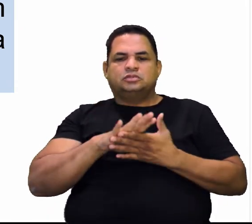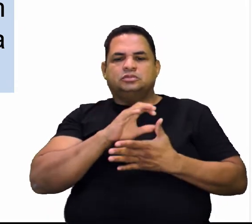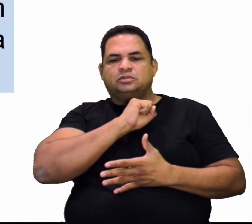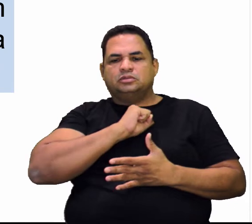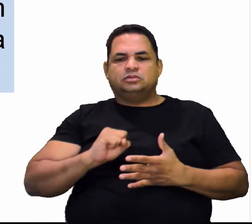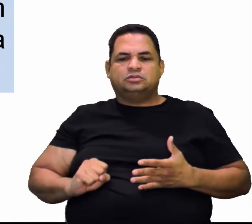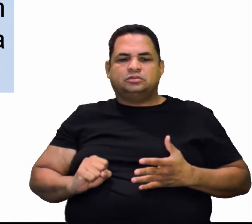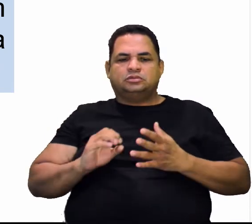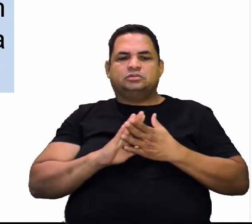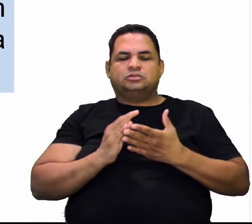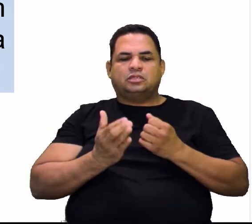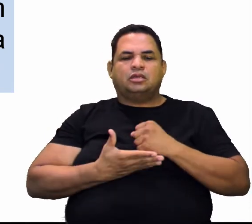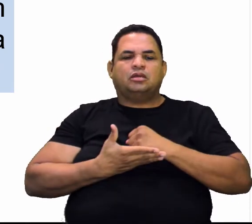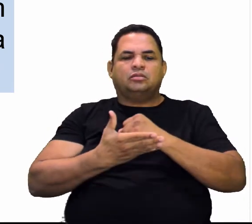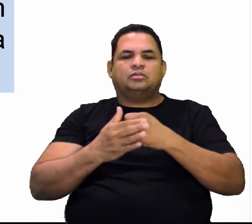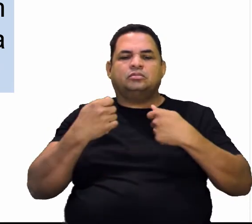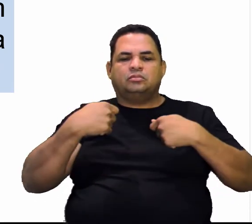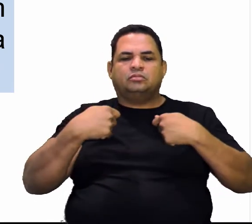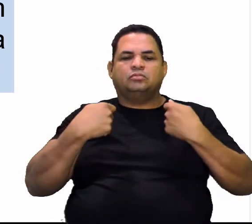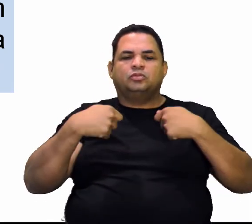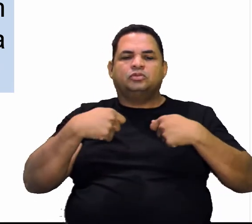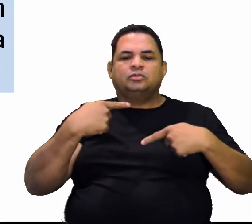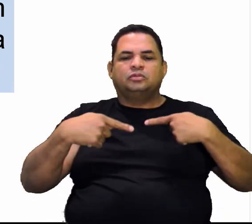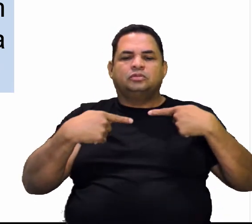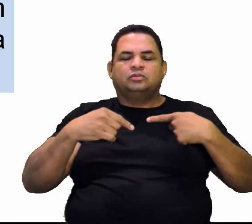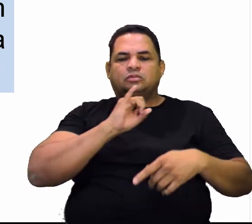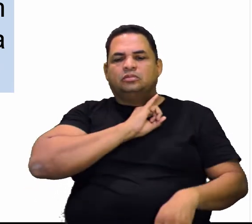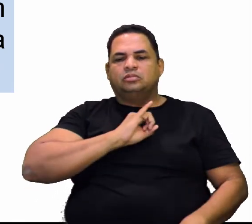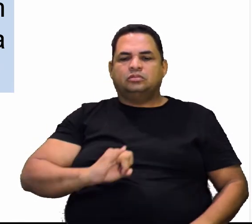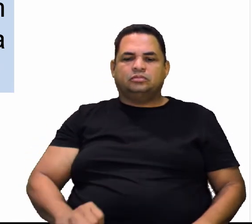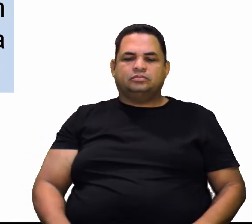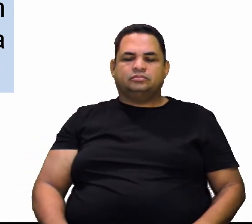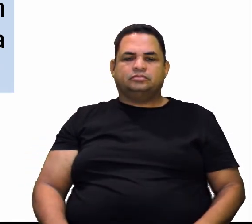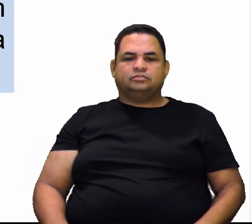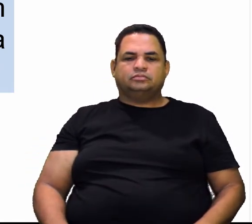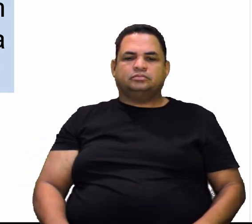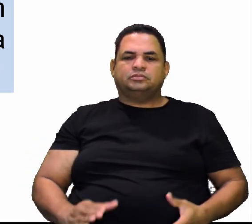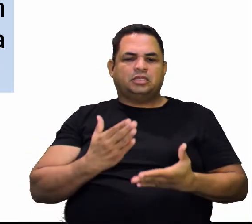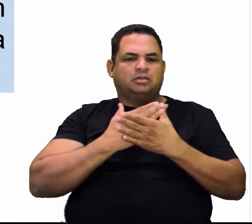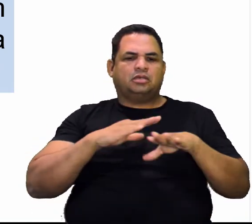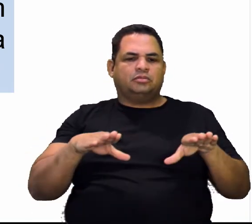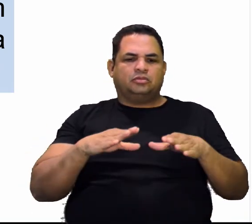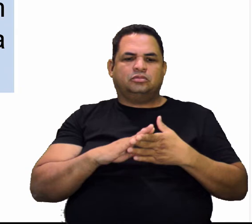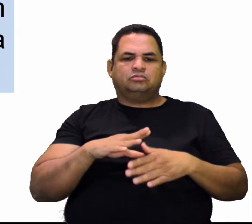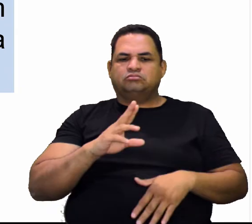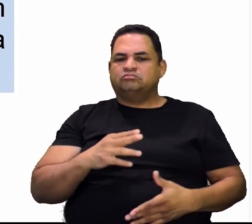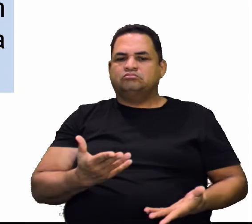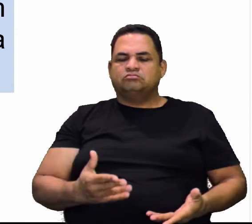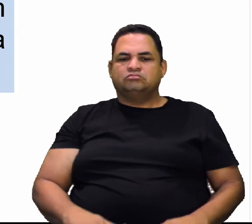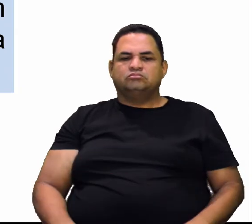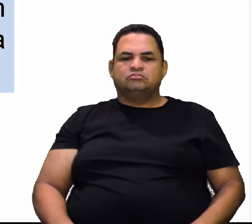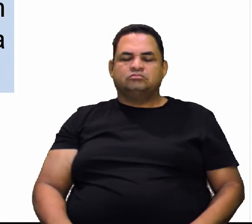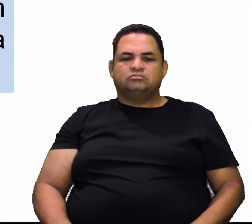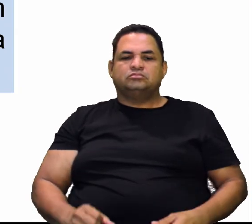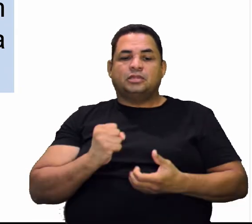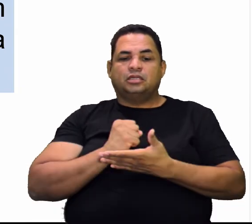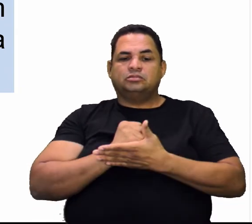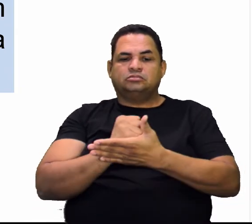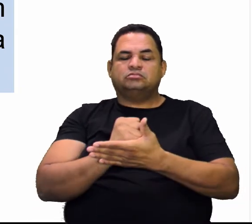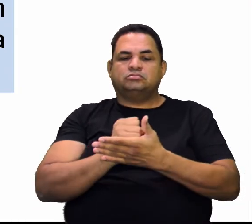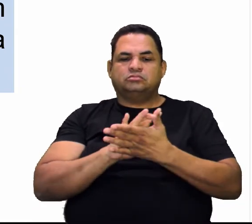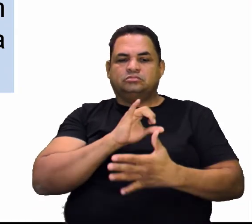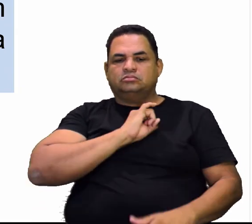para apoiar o poder político do imperador. O Senado não foi desfeito no Império Romano, só que ele serviria para